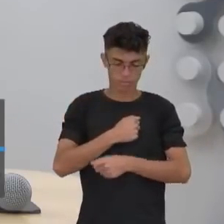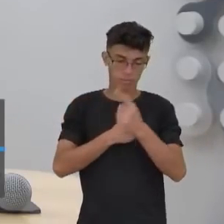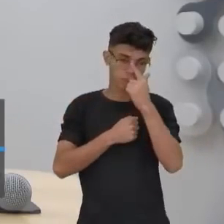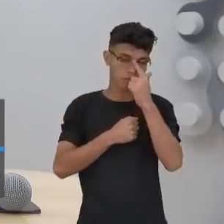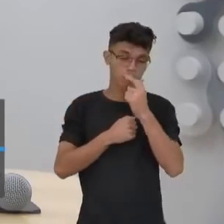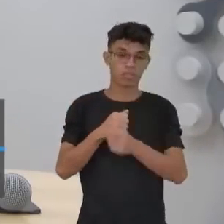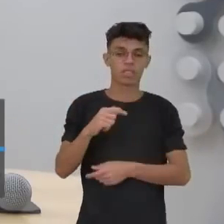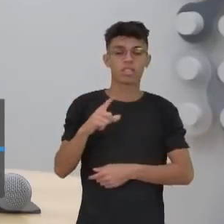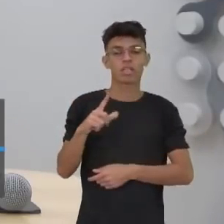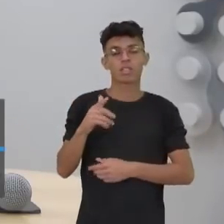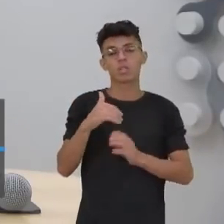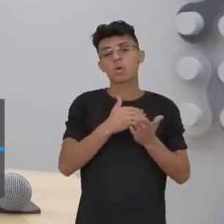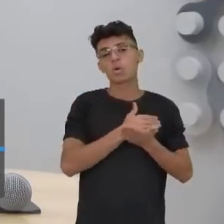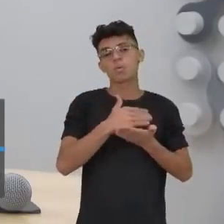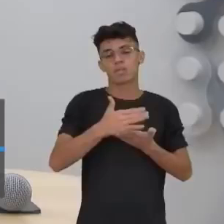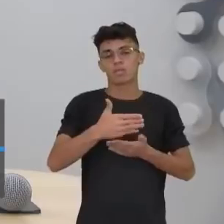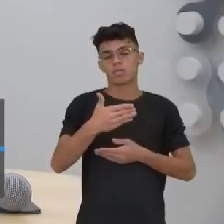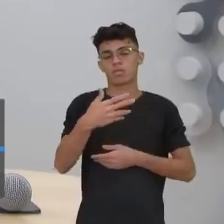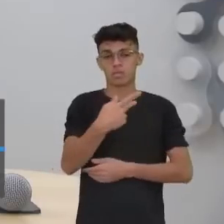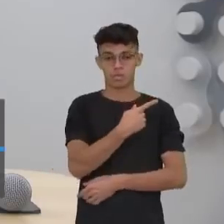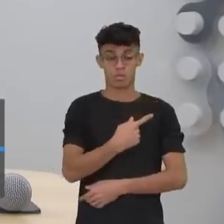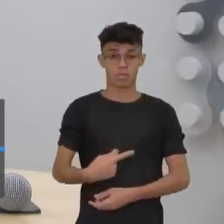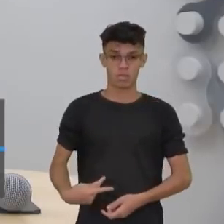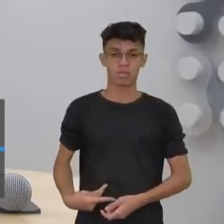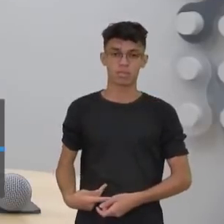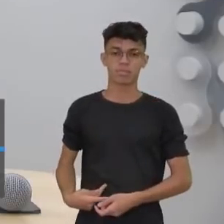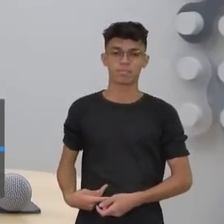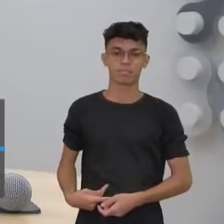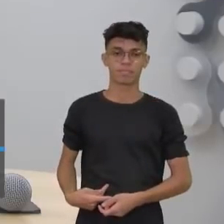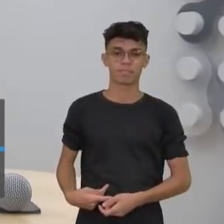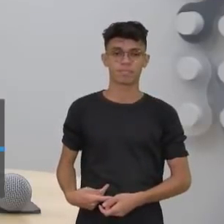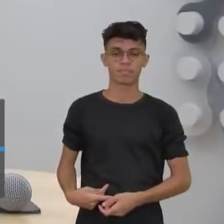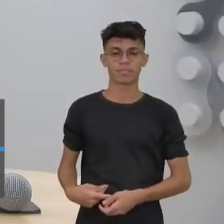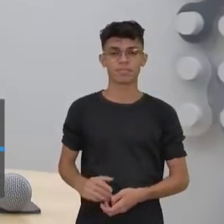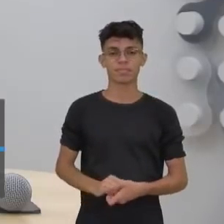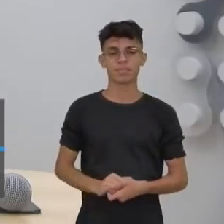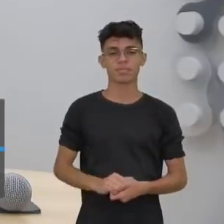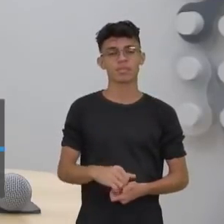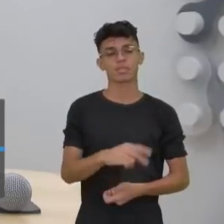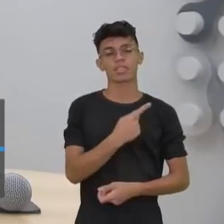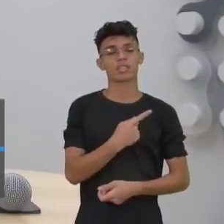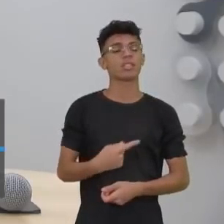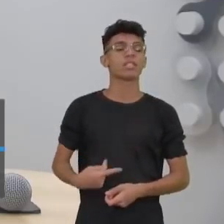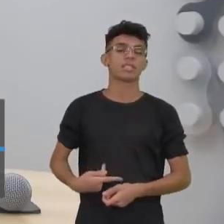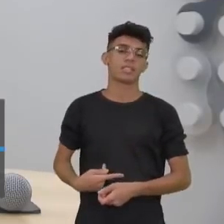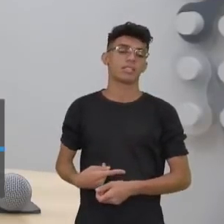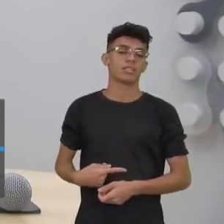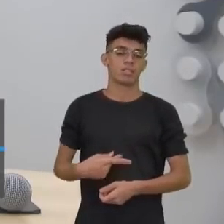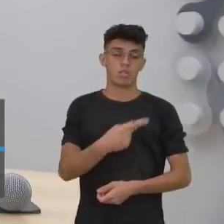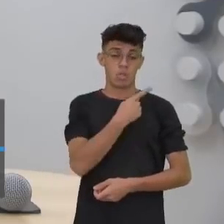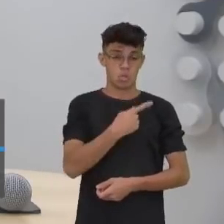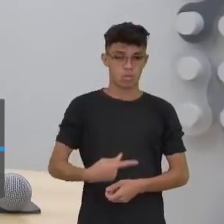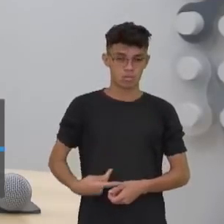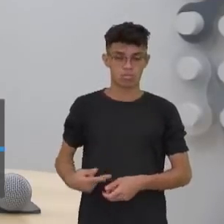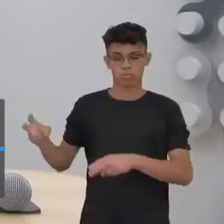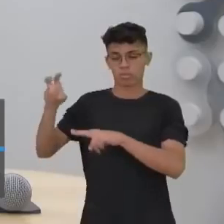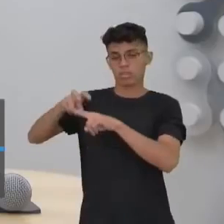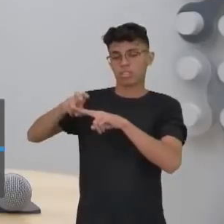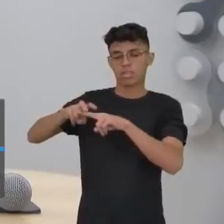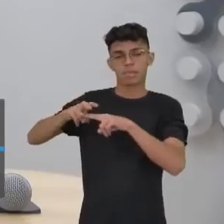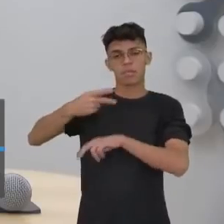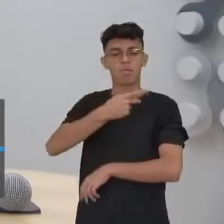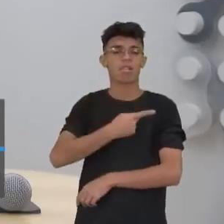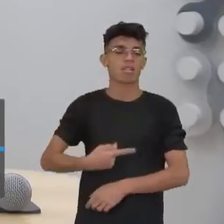começa com um presidente que é, entre aspas, empossado, né, ele toma a posse, ele ocupa a cadeira de